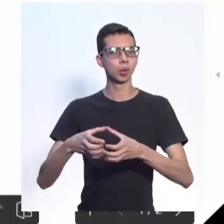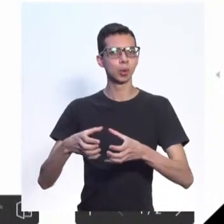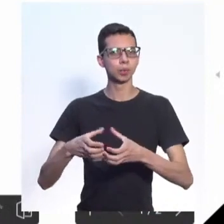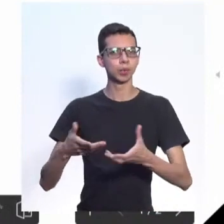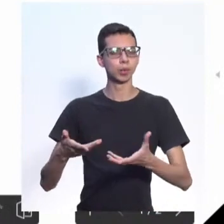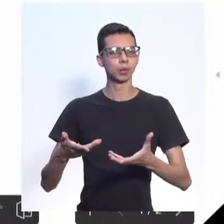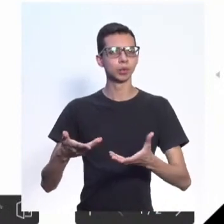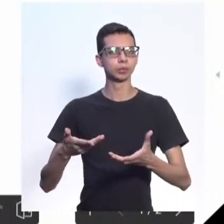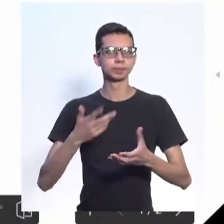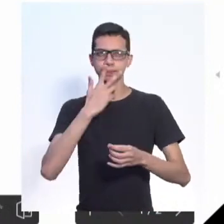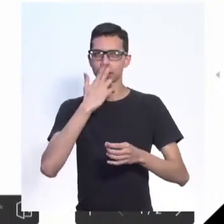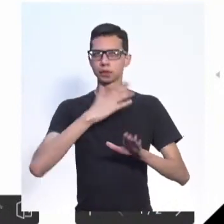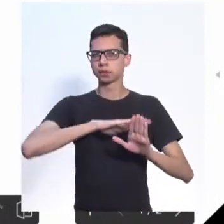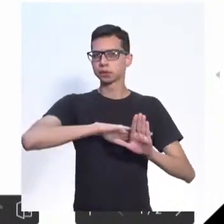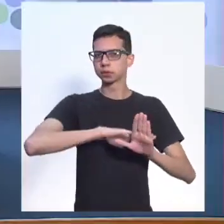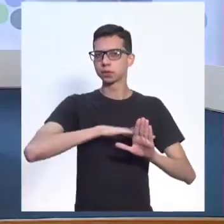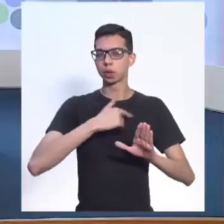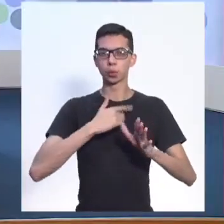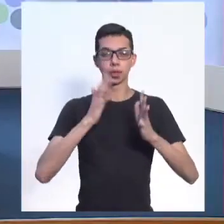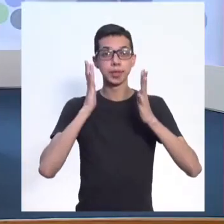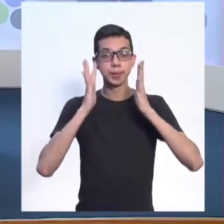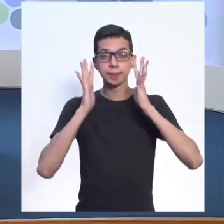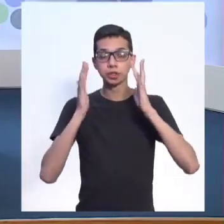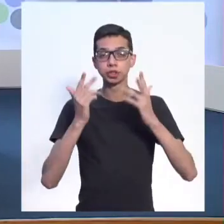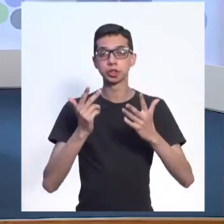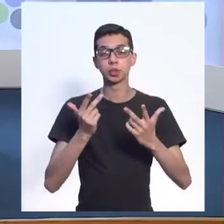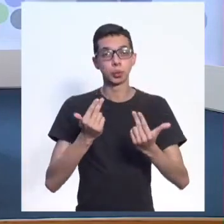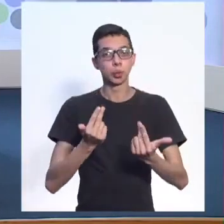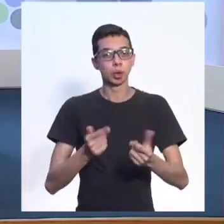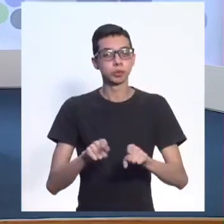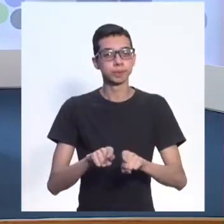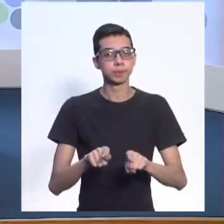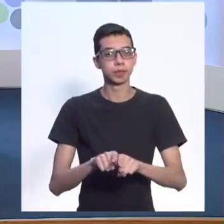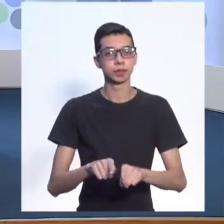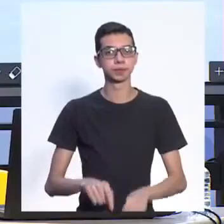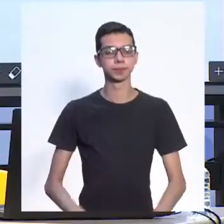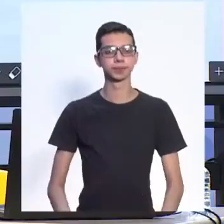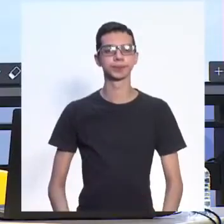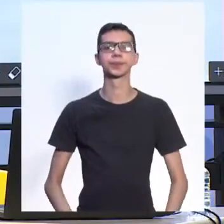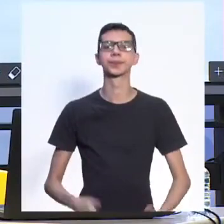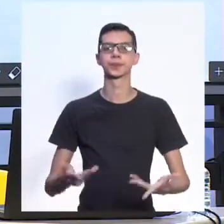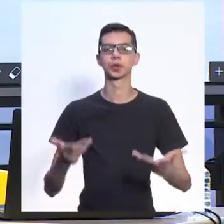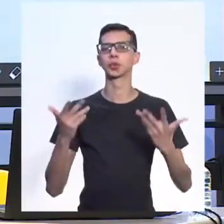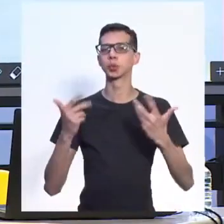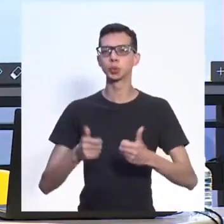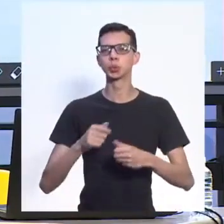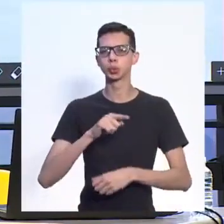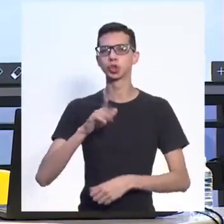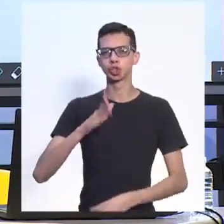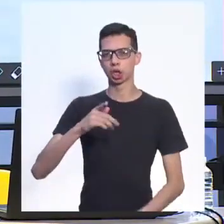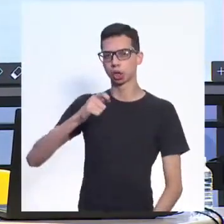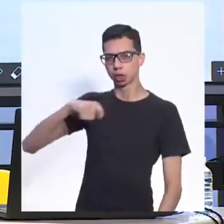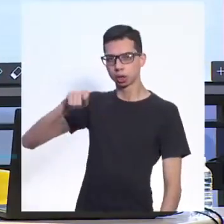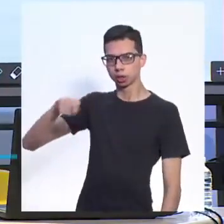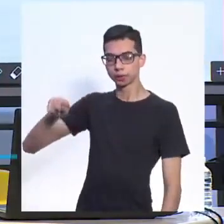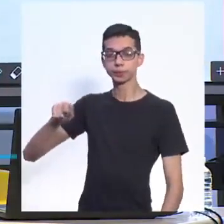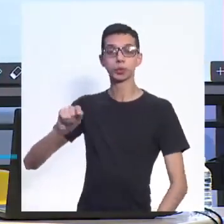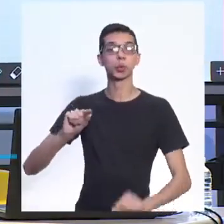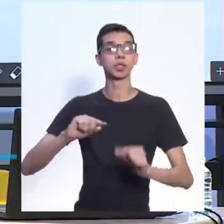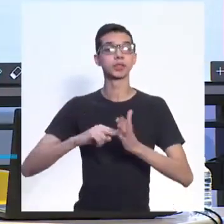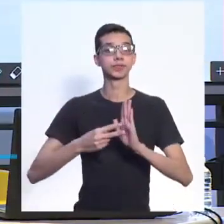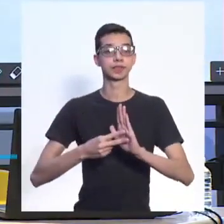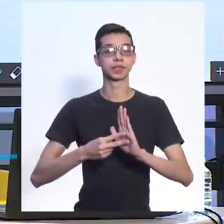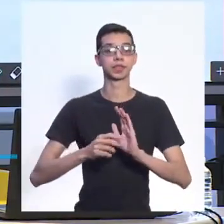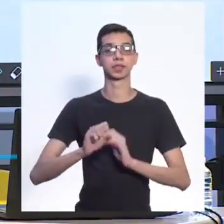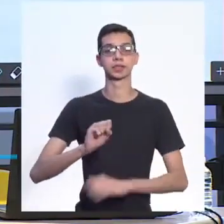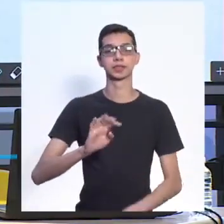Eu também imaginaria que era isso, Bárbara. Olha só, gente, tudo que vocês escreveram aqui tem relação, claro, com o que é o staff. Muito obrigada